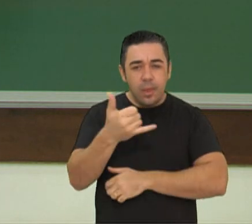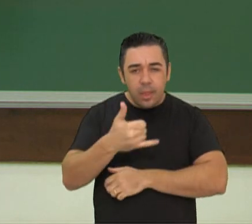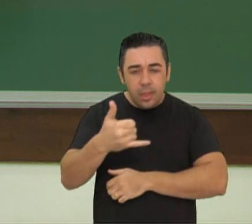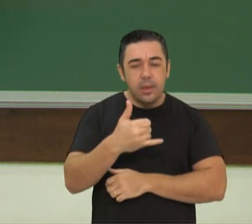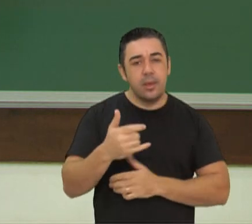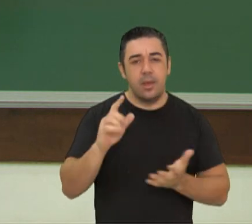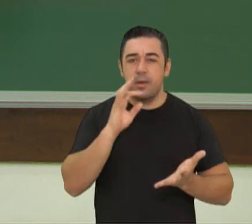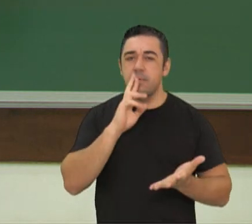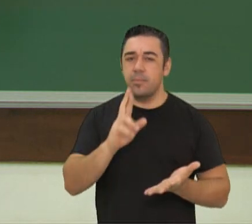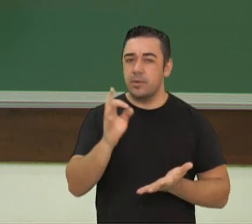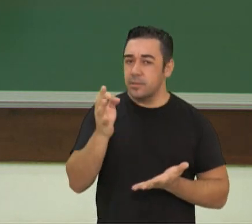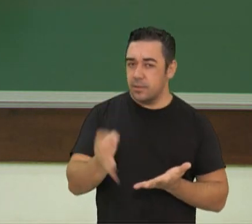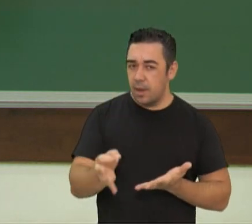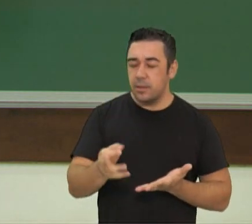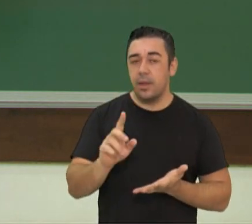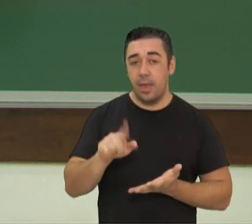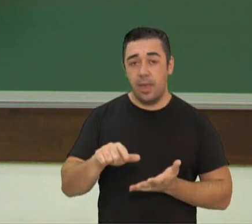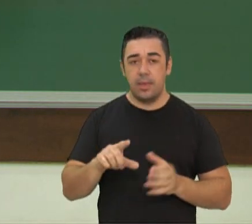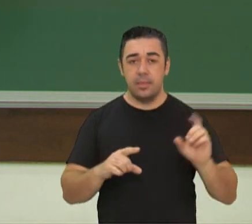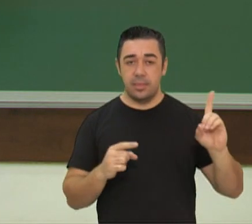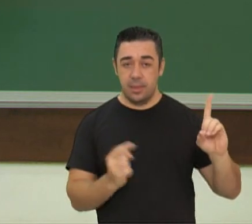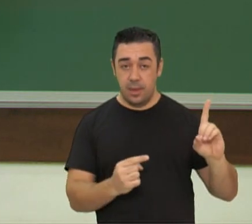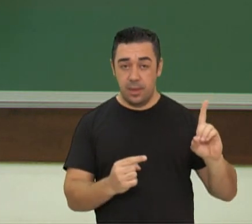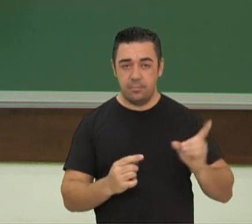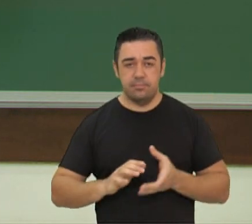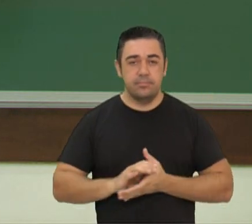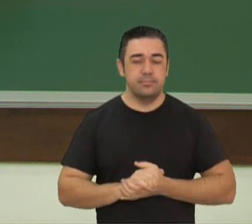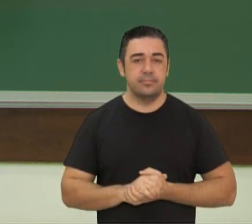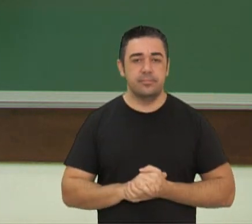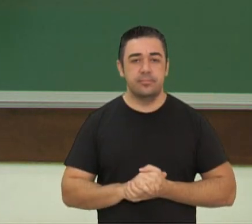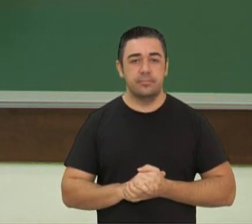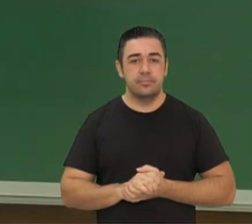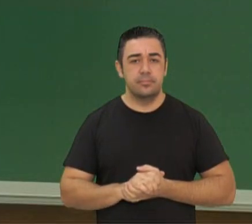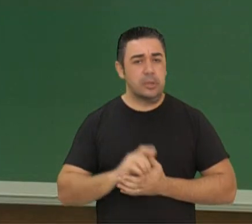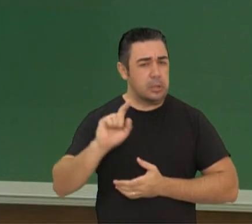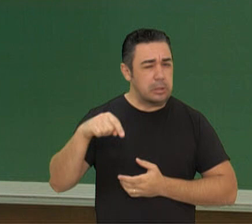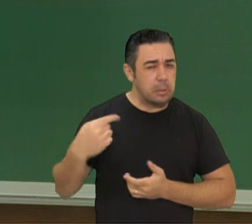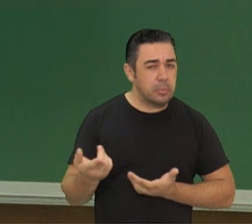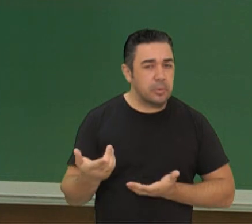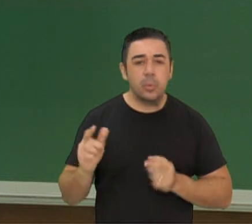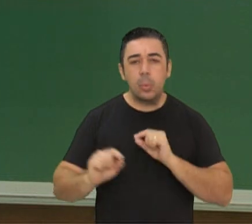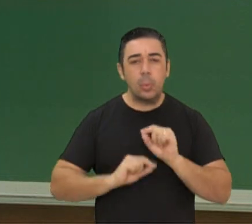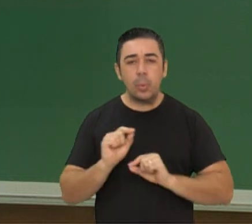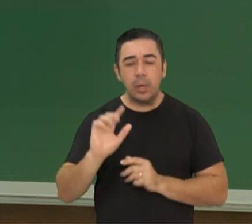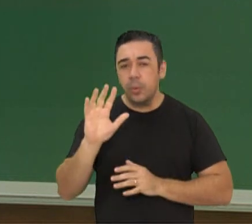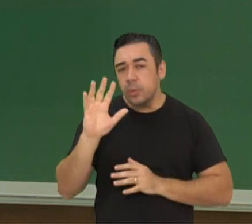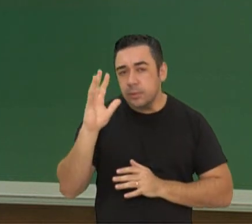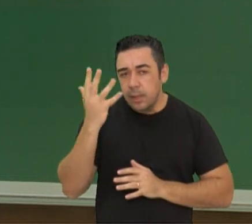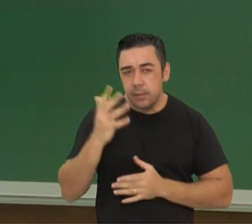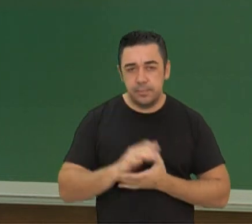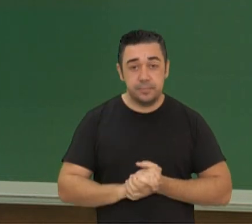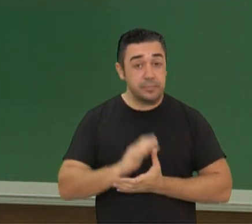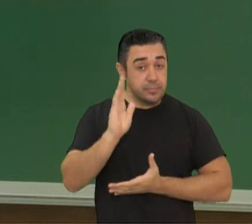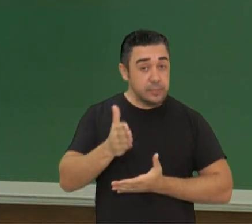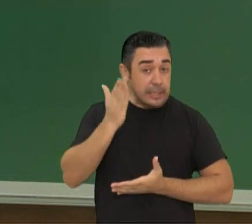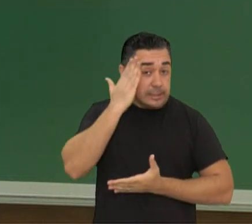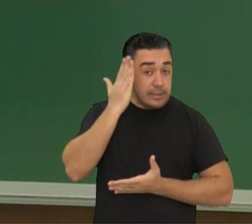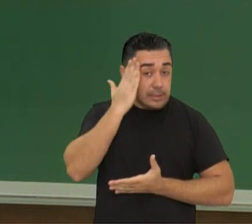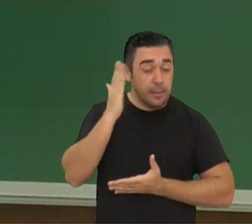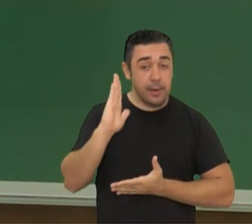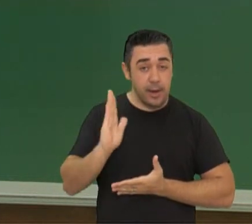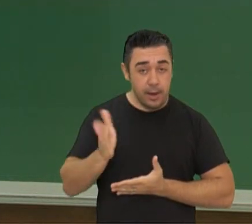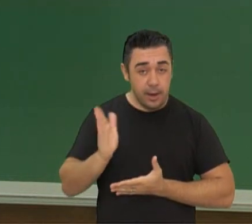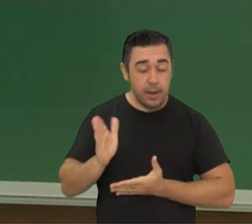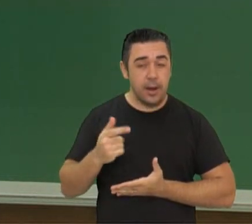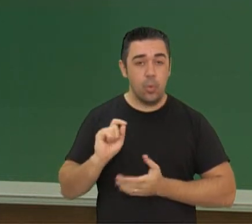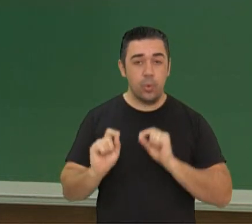este quiz era a letra D. E aí, depois disso, o que acontece? A gente já sabe então que agora,